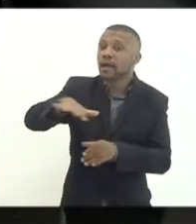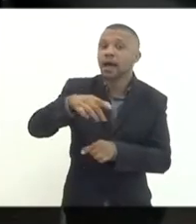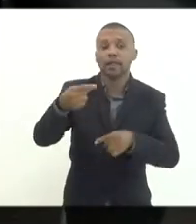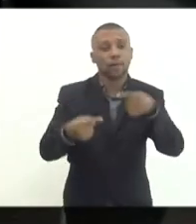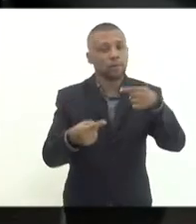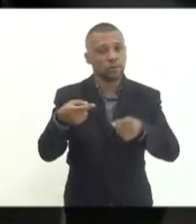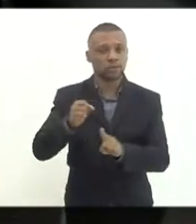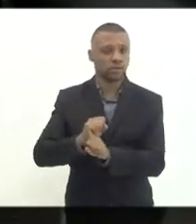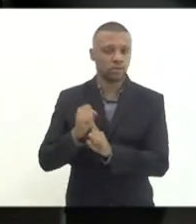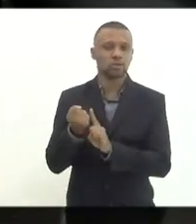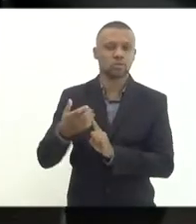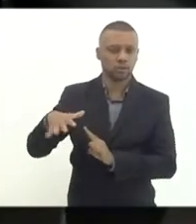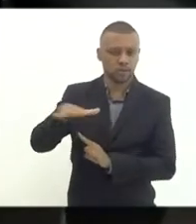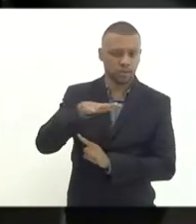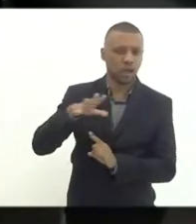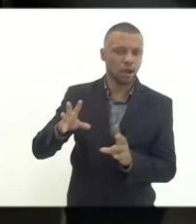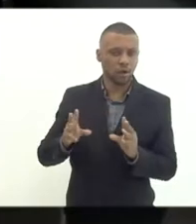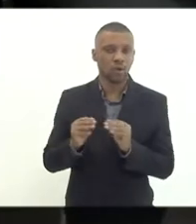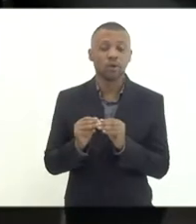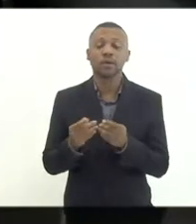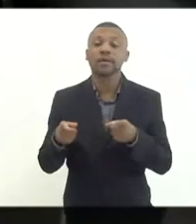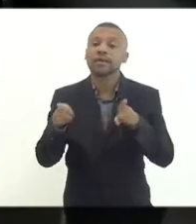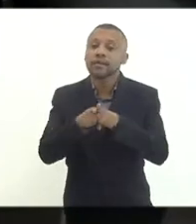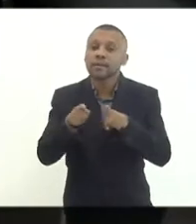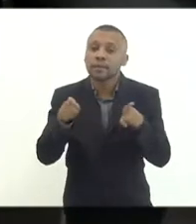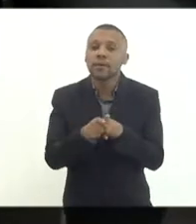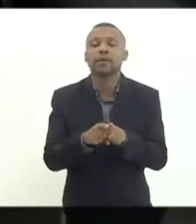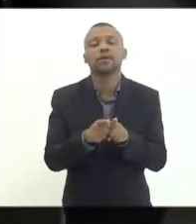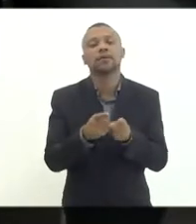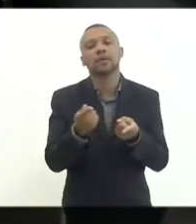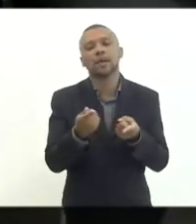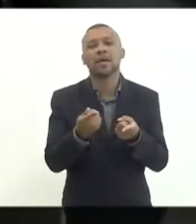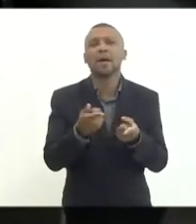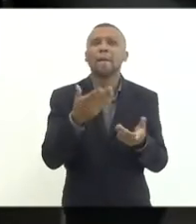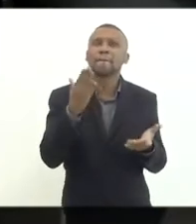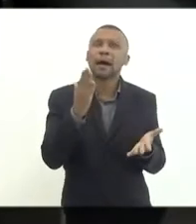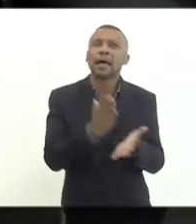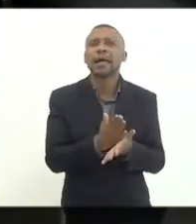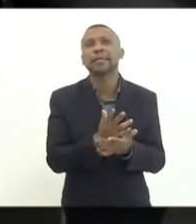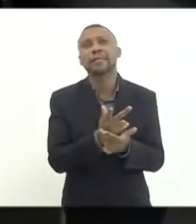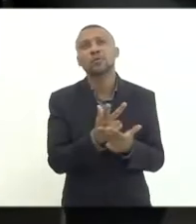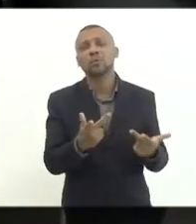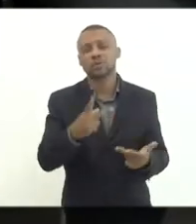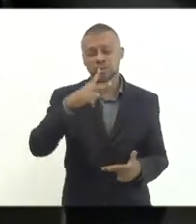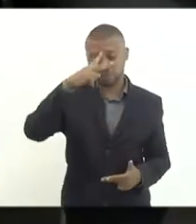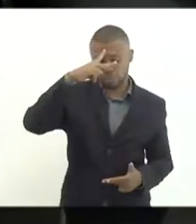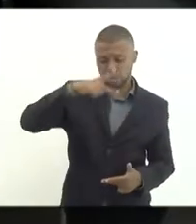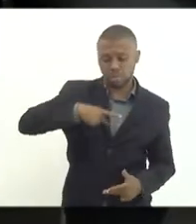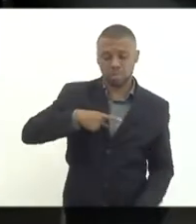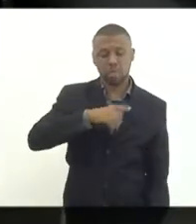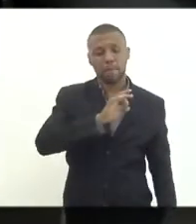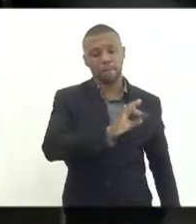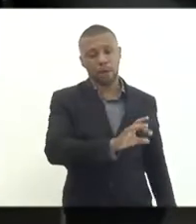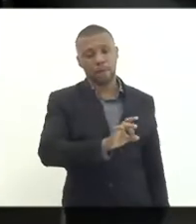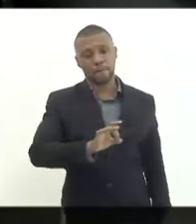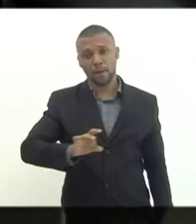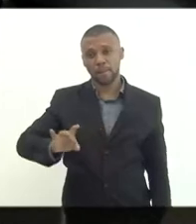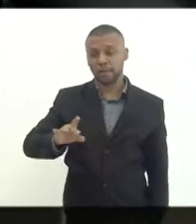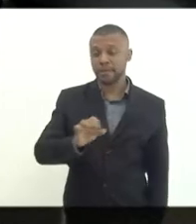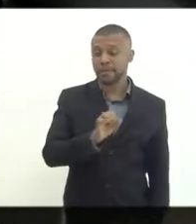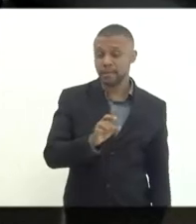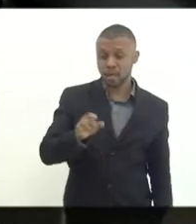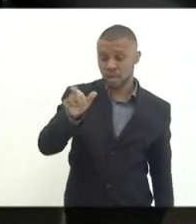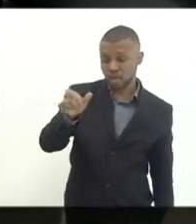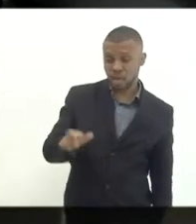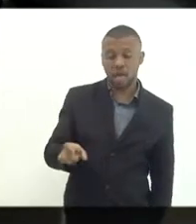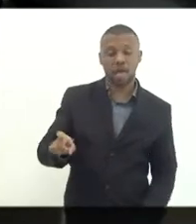né é e tirar também essa coisa de individualismo se Ele é usuário